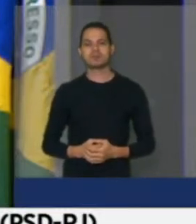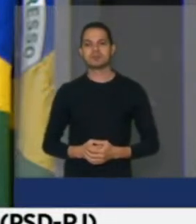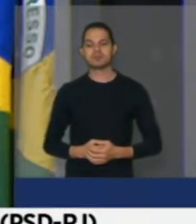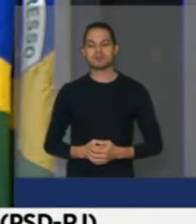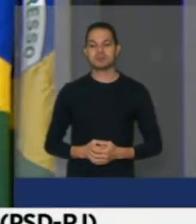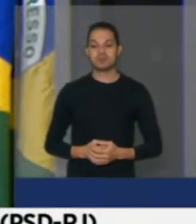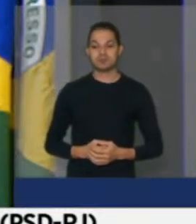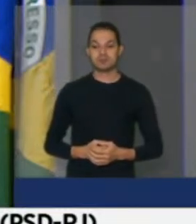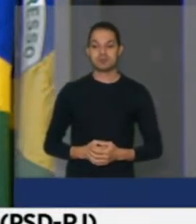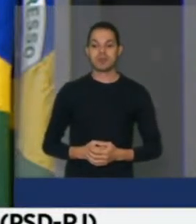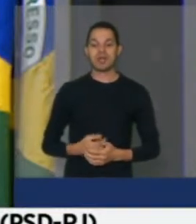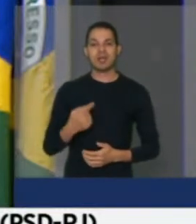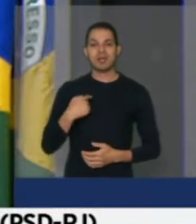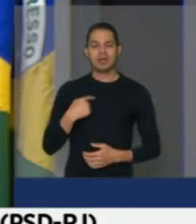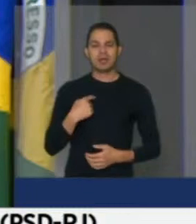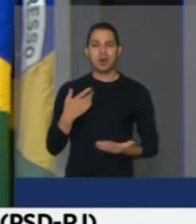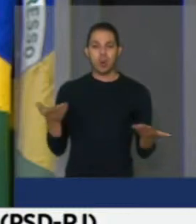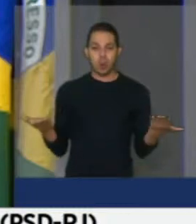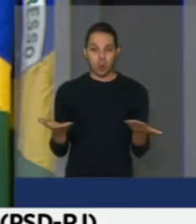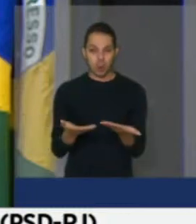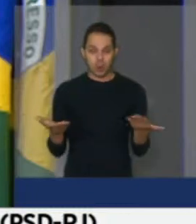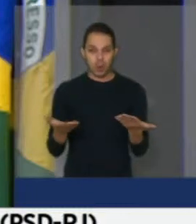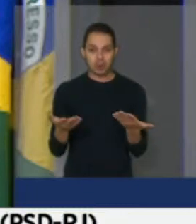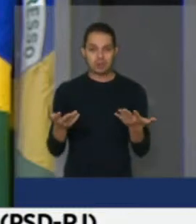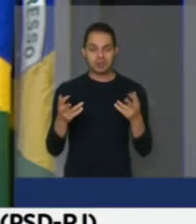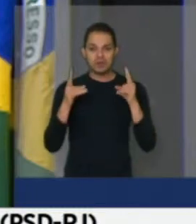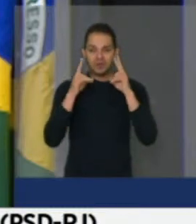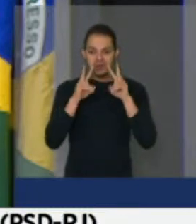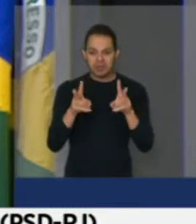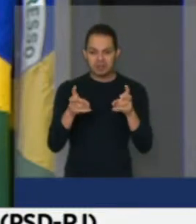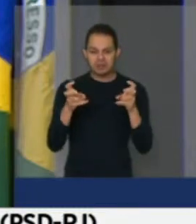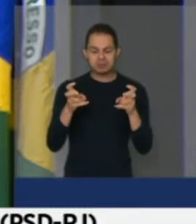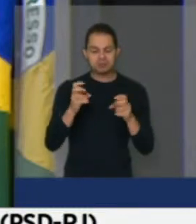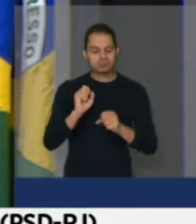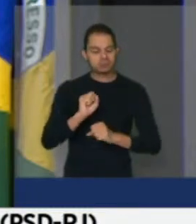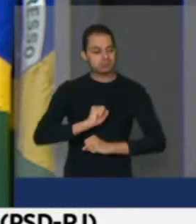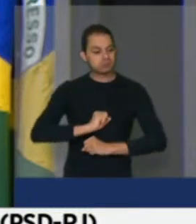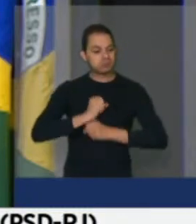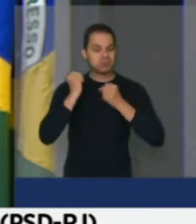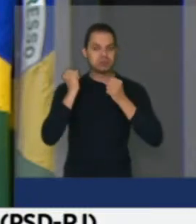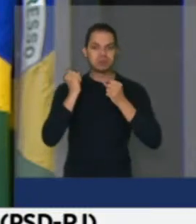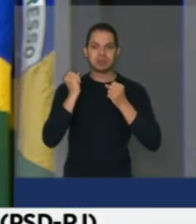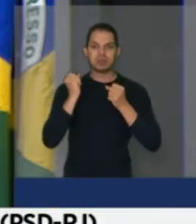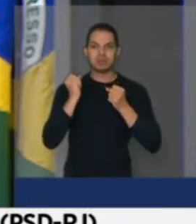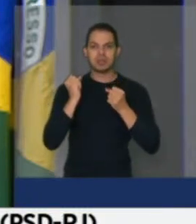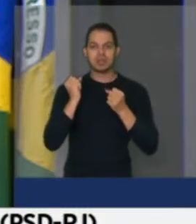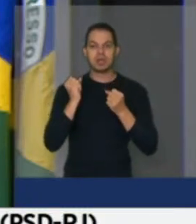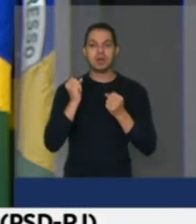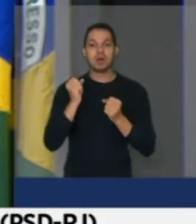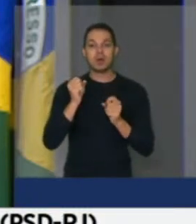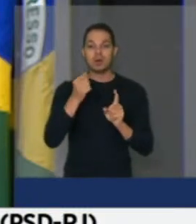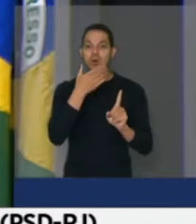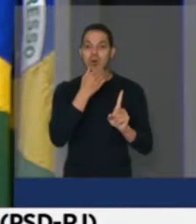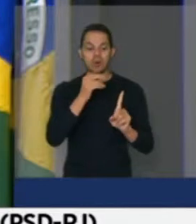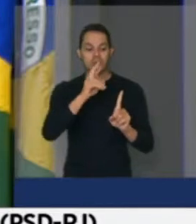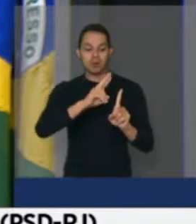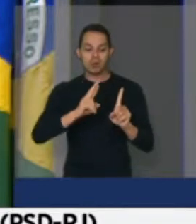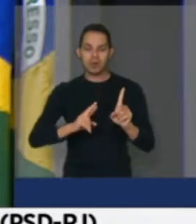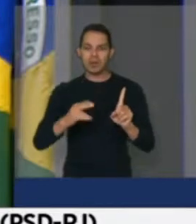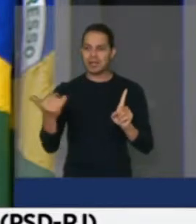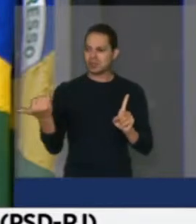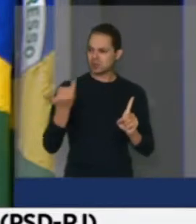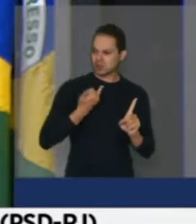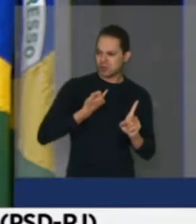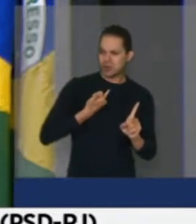Eu vi estarrecido hoje, com a devida vênia, o relator vir e dizer